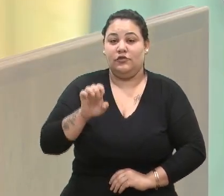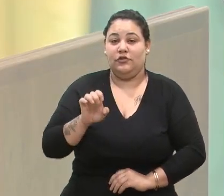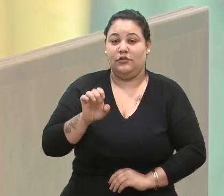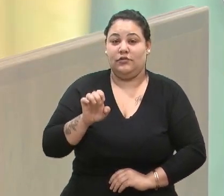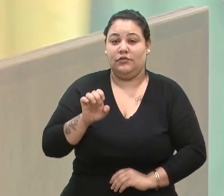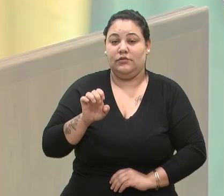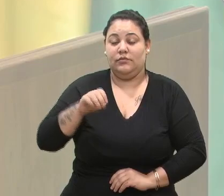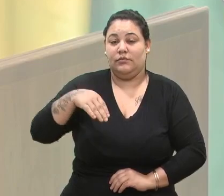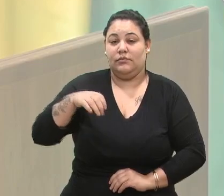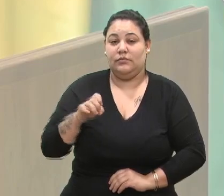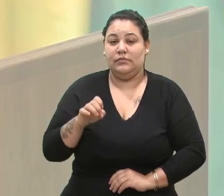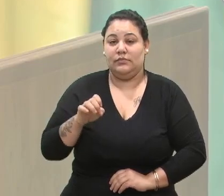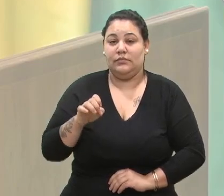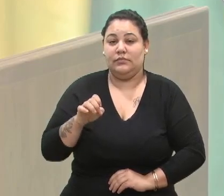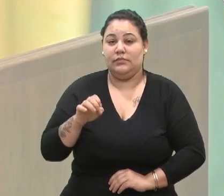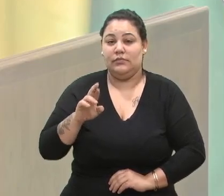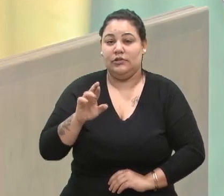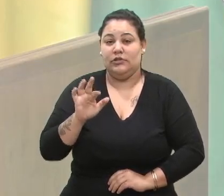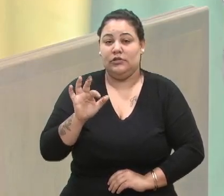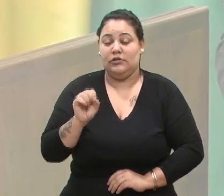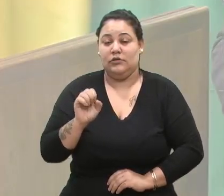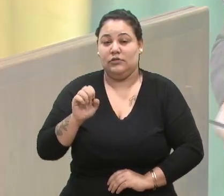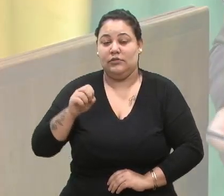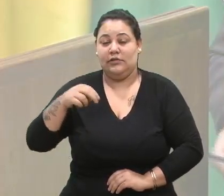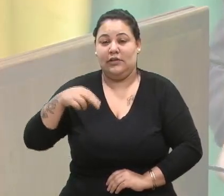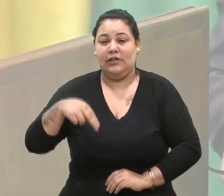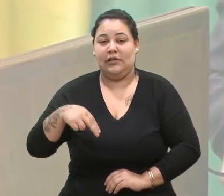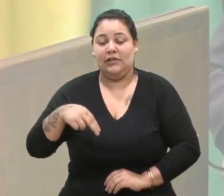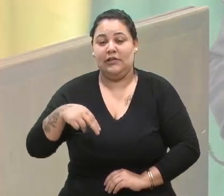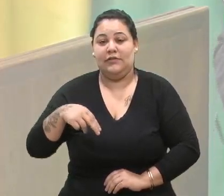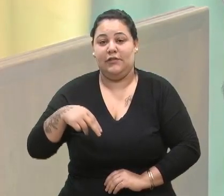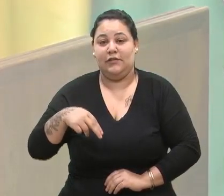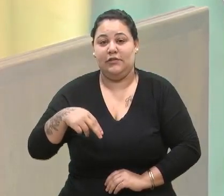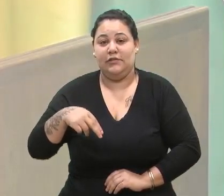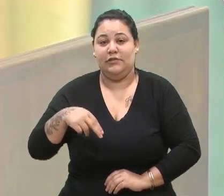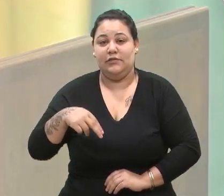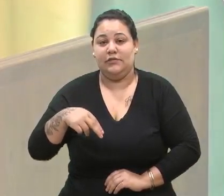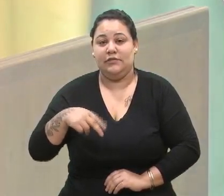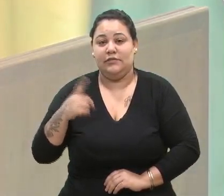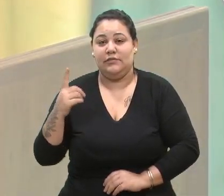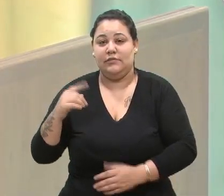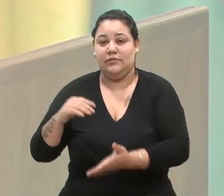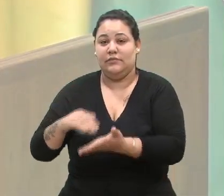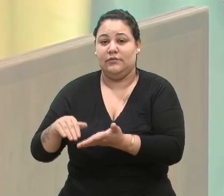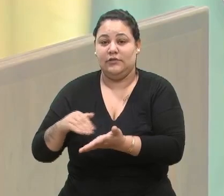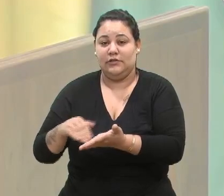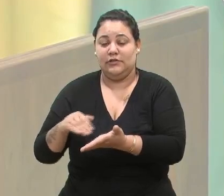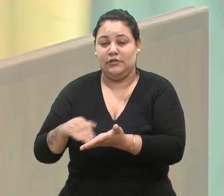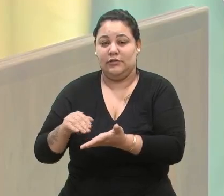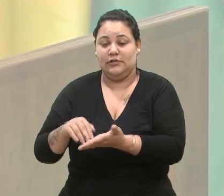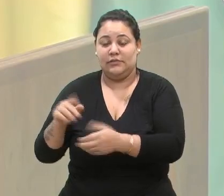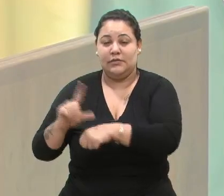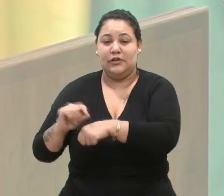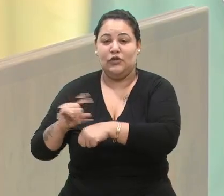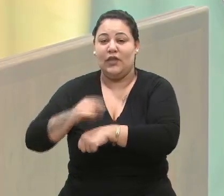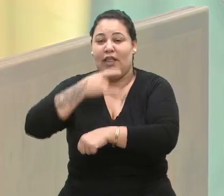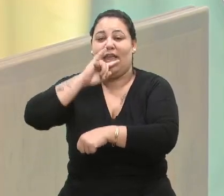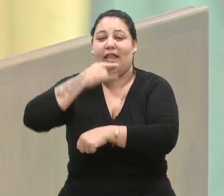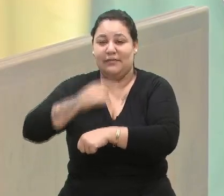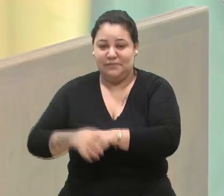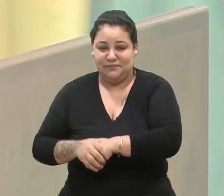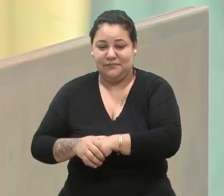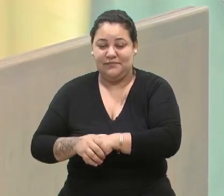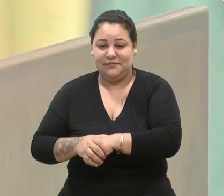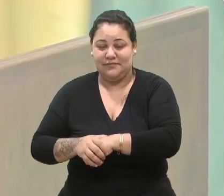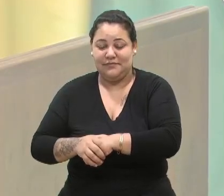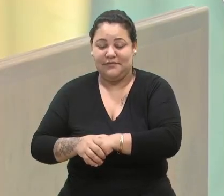foi até servidor do ano lá da secretaria, é um exemplo para todos nós. Então, que bom que essa casa acolhe